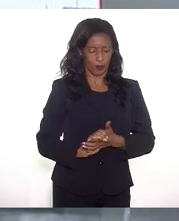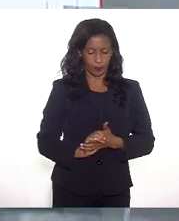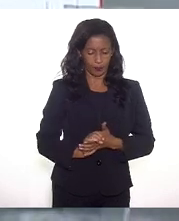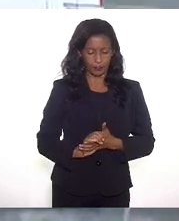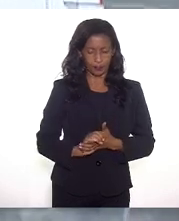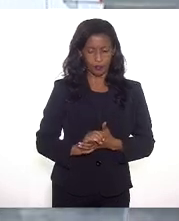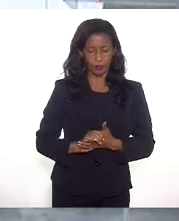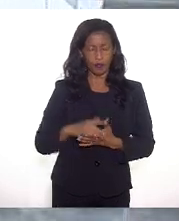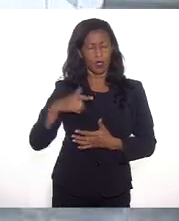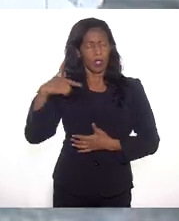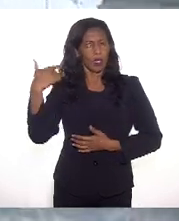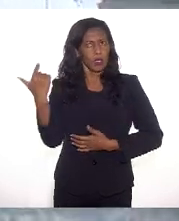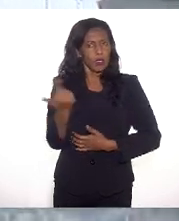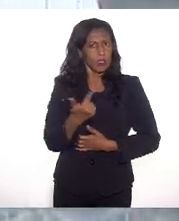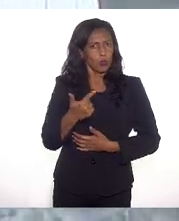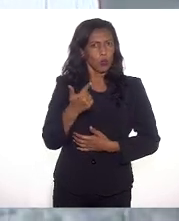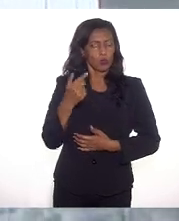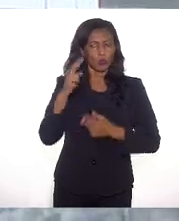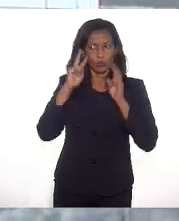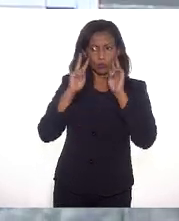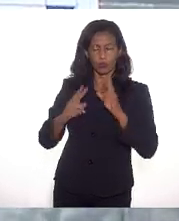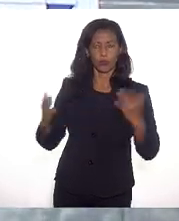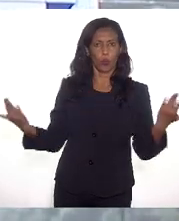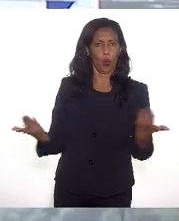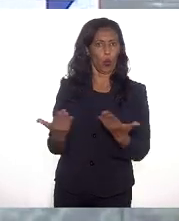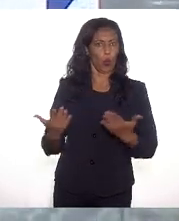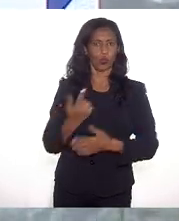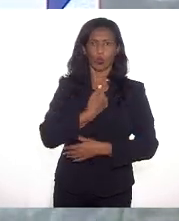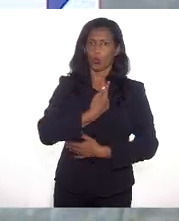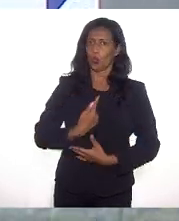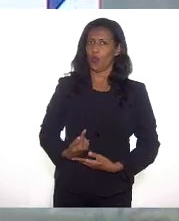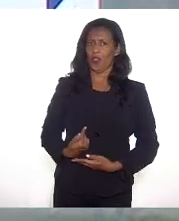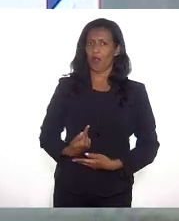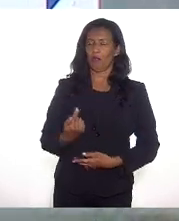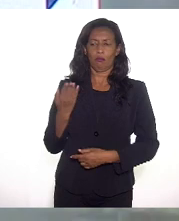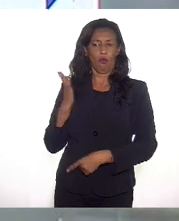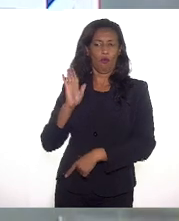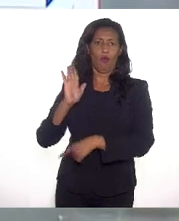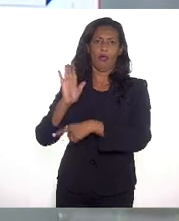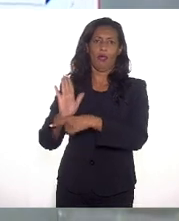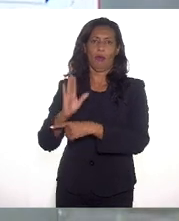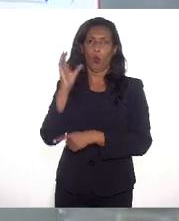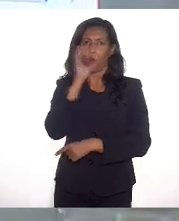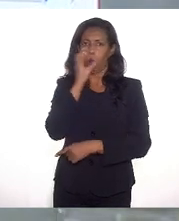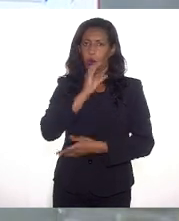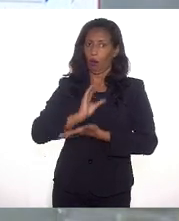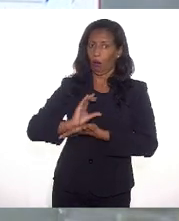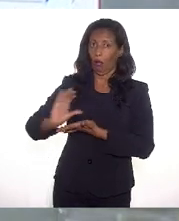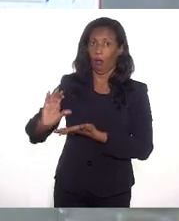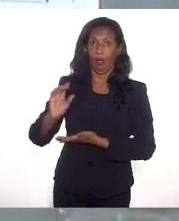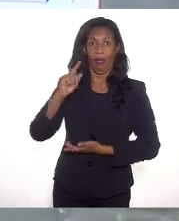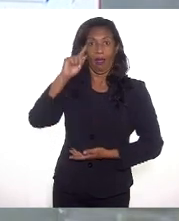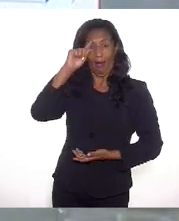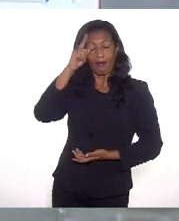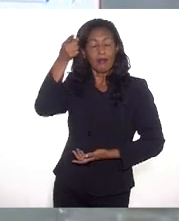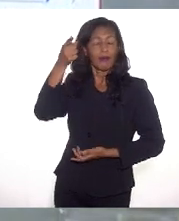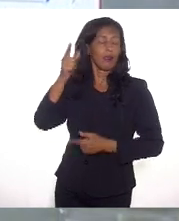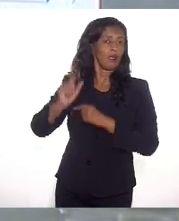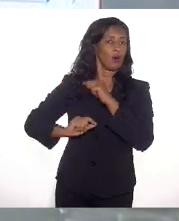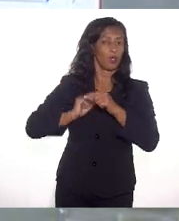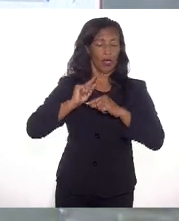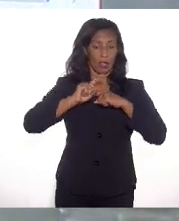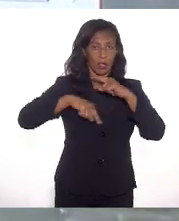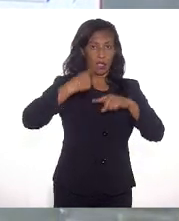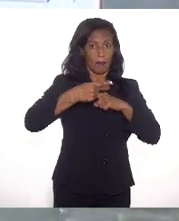segundo a gente ouve, o governo federal não dará mais o auxílio emergencial. Então, a ideia é que, pós-setembro,